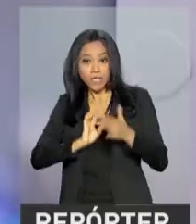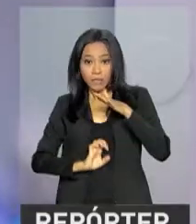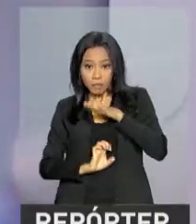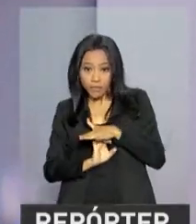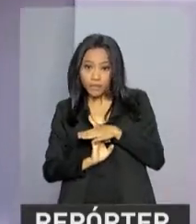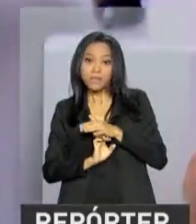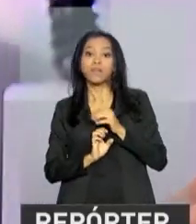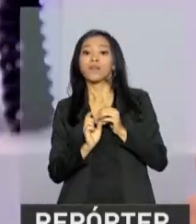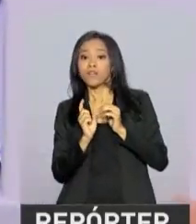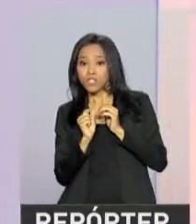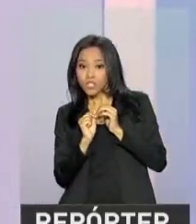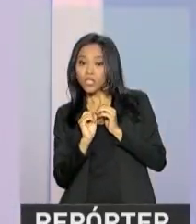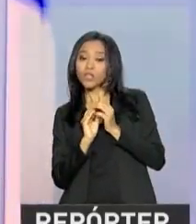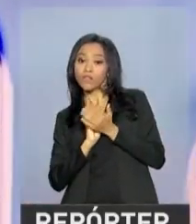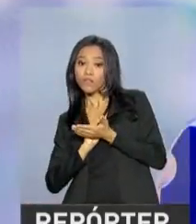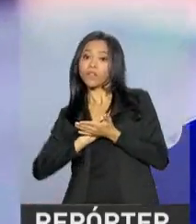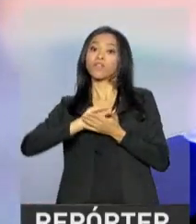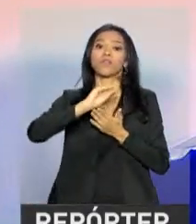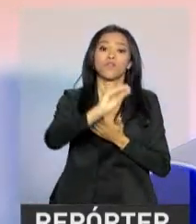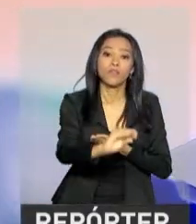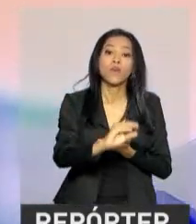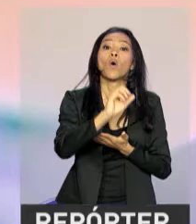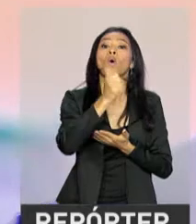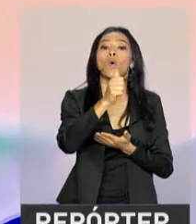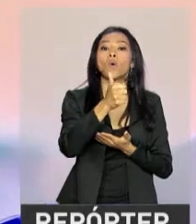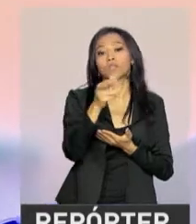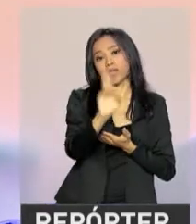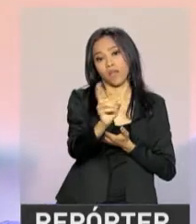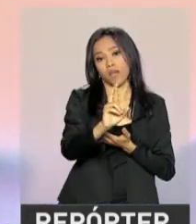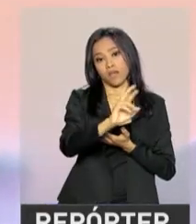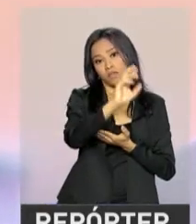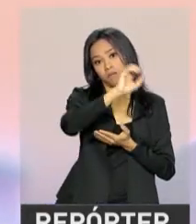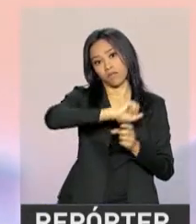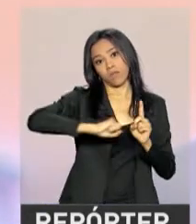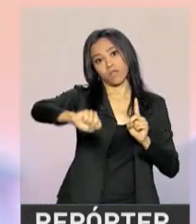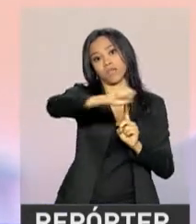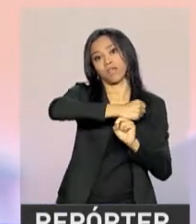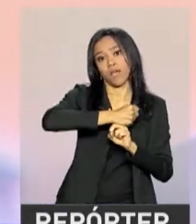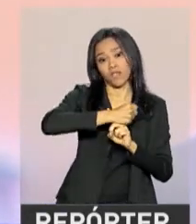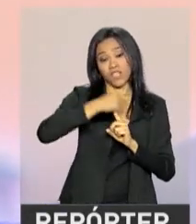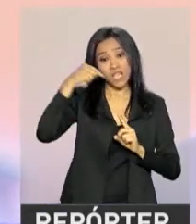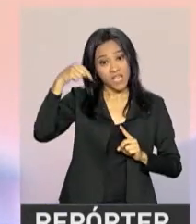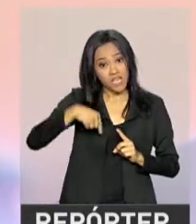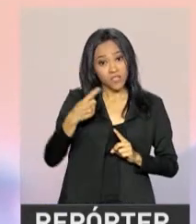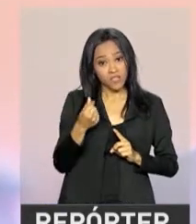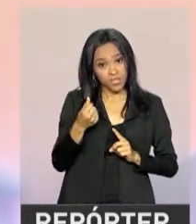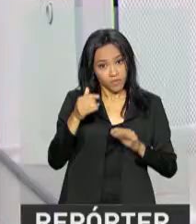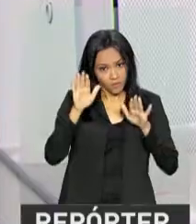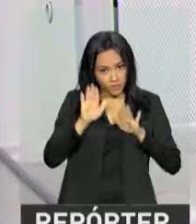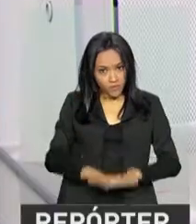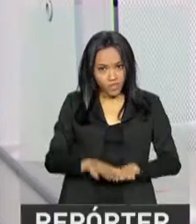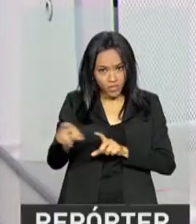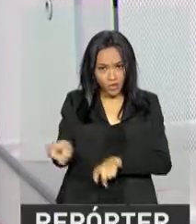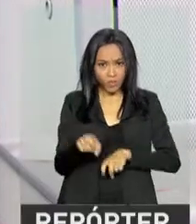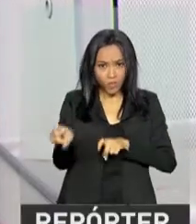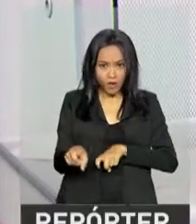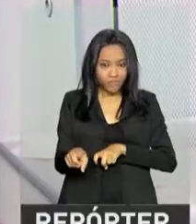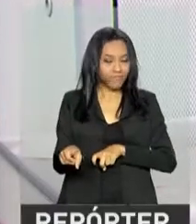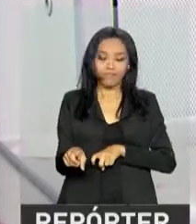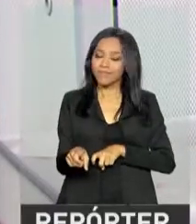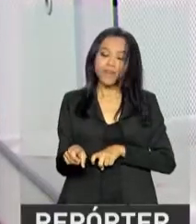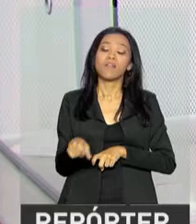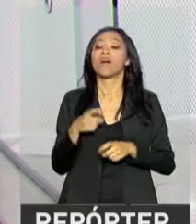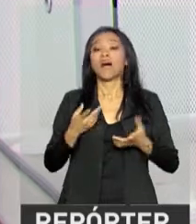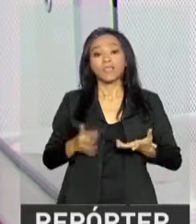foram devolvidos 11 reais para a sociedade mas os benefícios não ficam só no meio rural as tecnologias